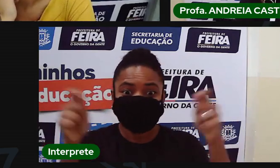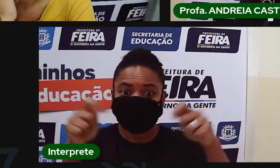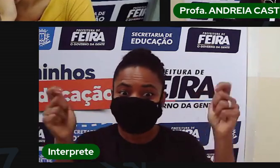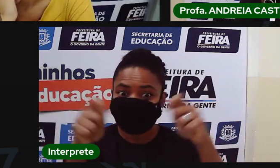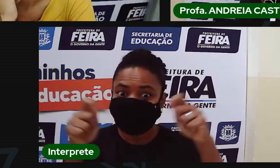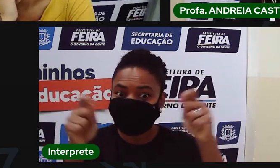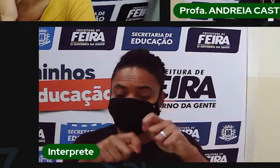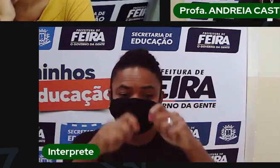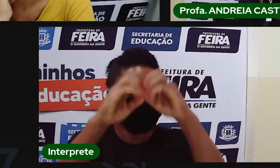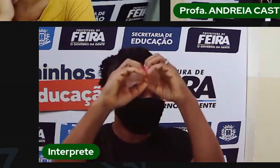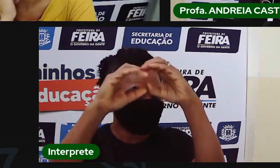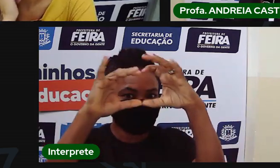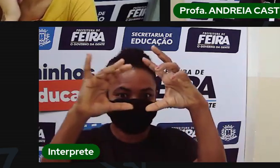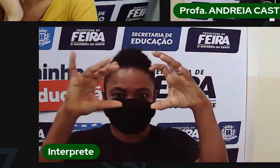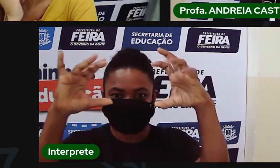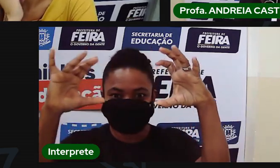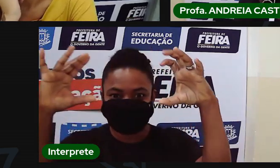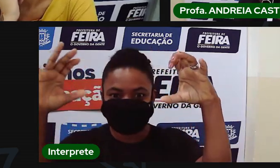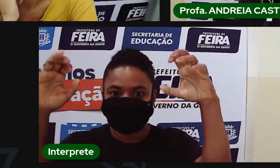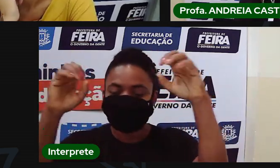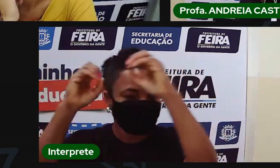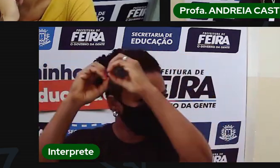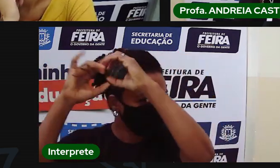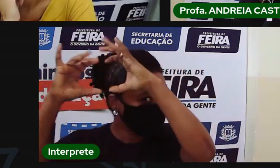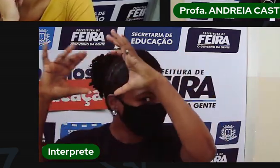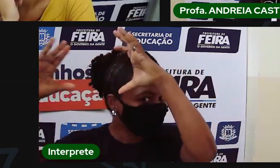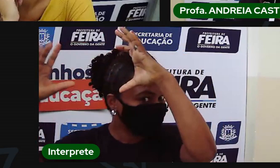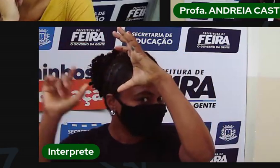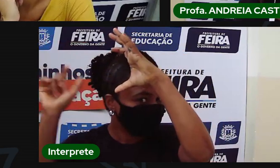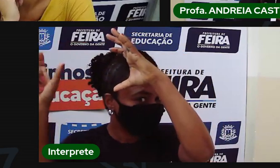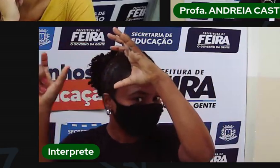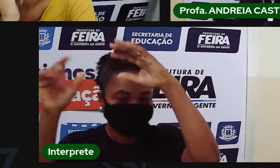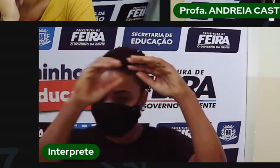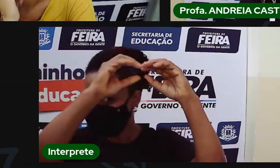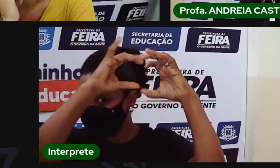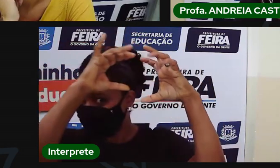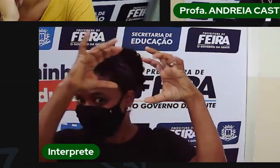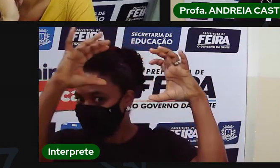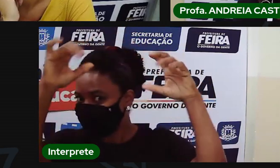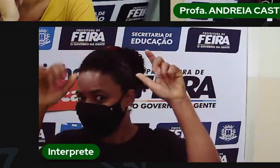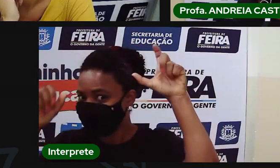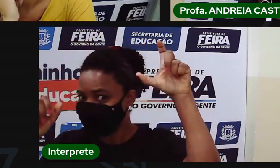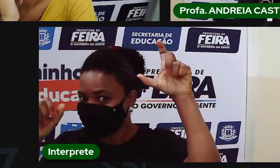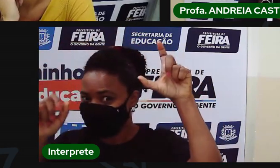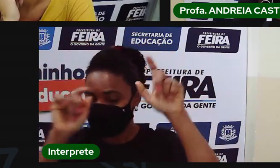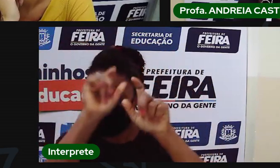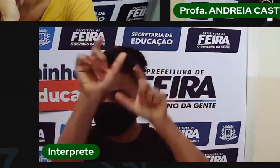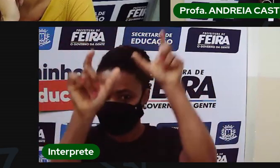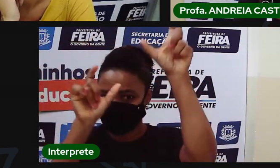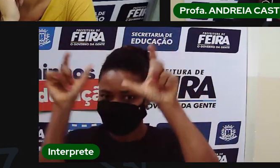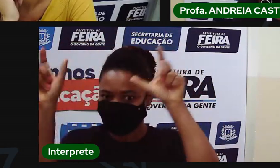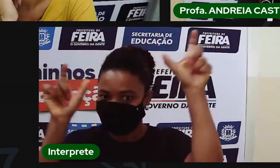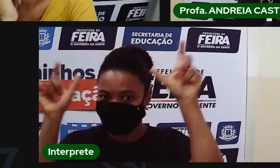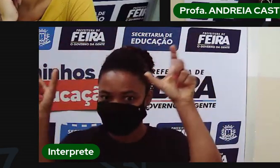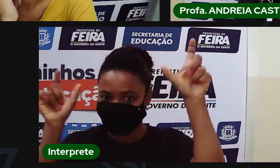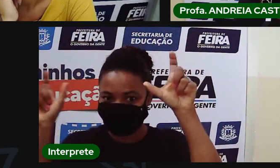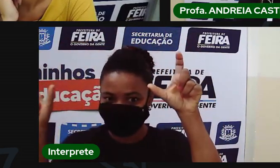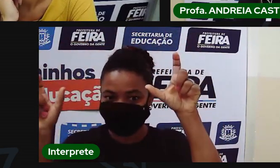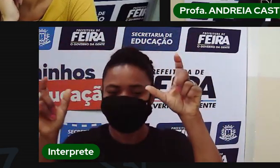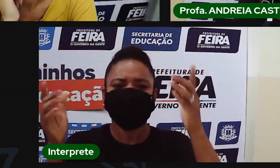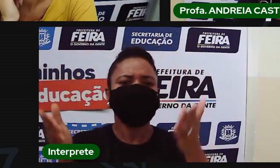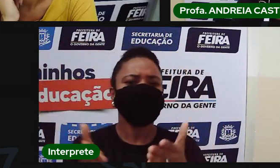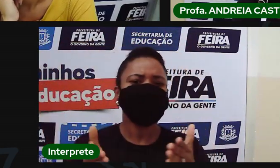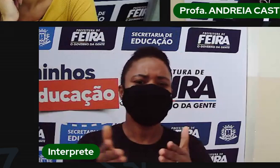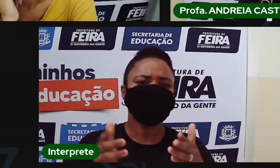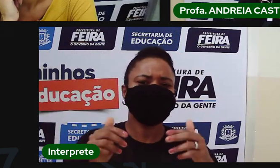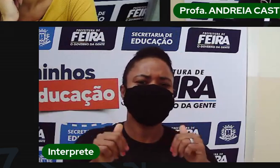de palavras. E a pergunta é, o que você leva na sua mochila da aula de hoje? O que é que você vai levar?